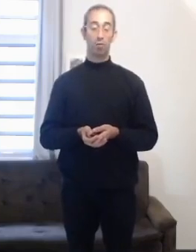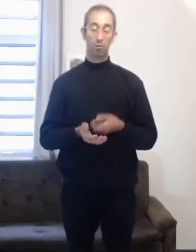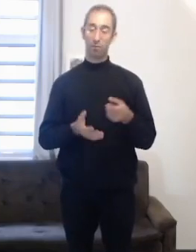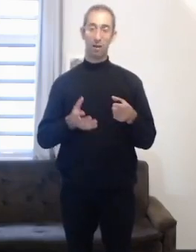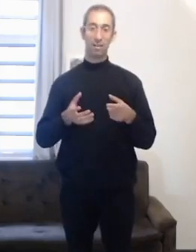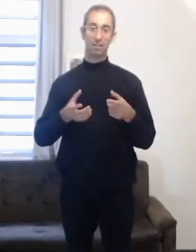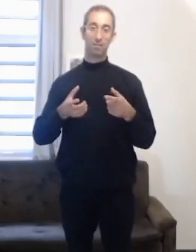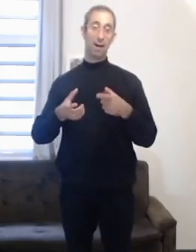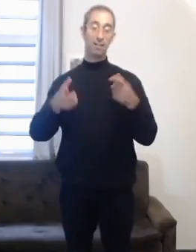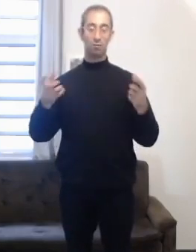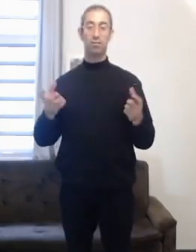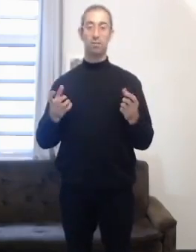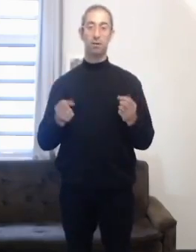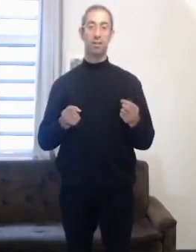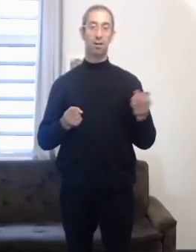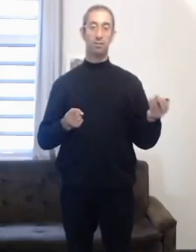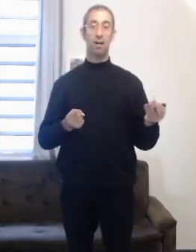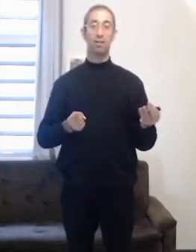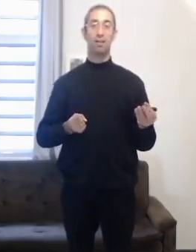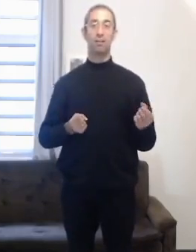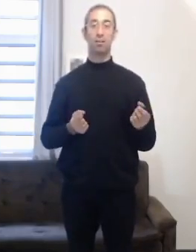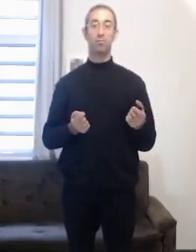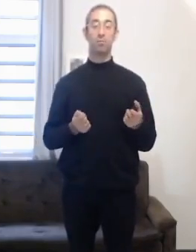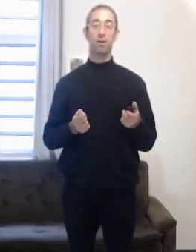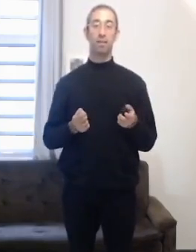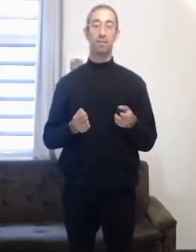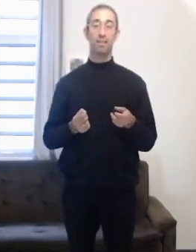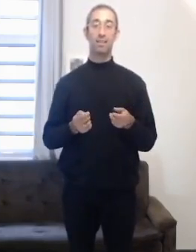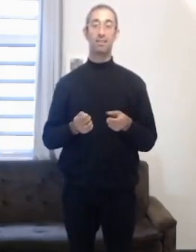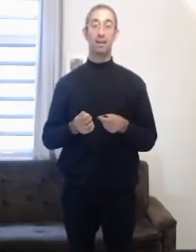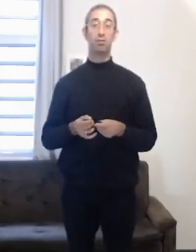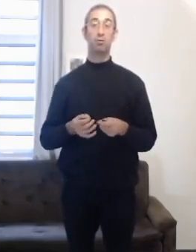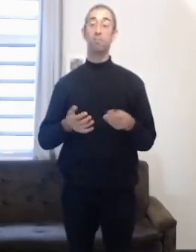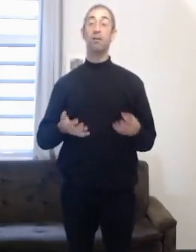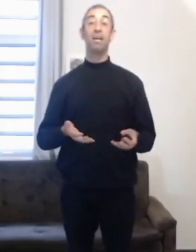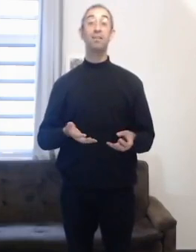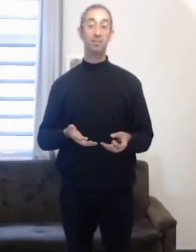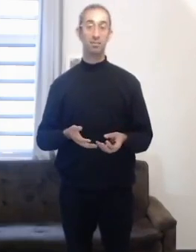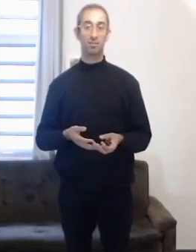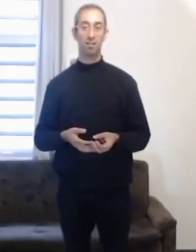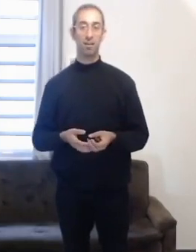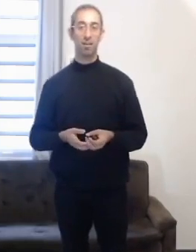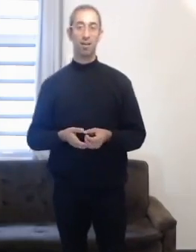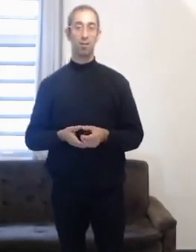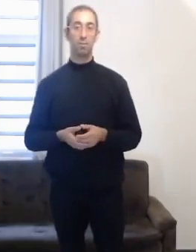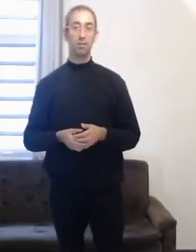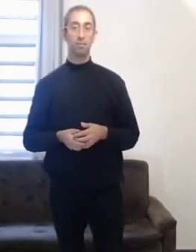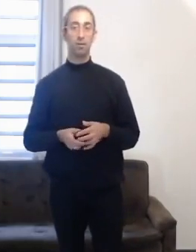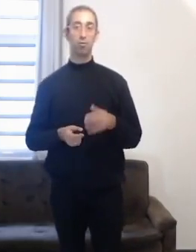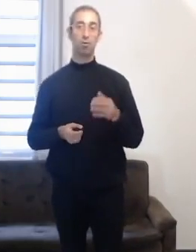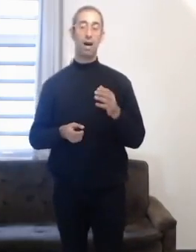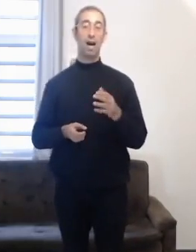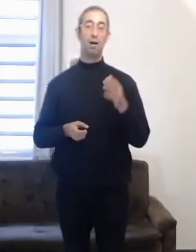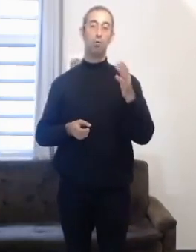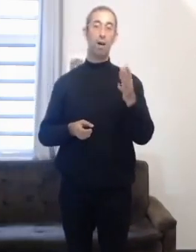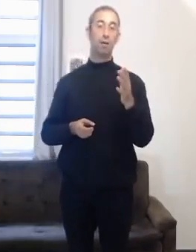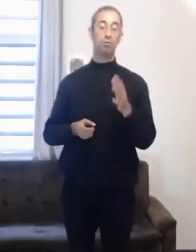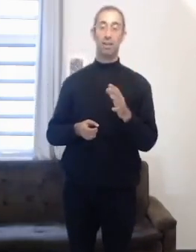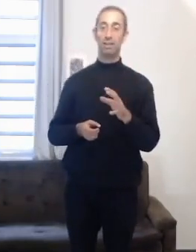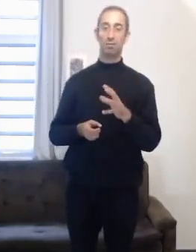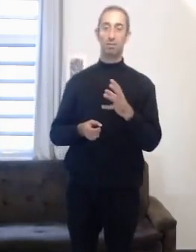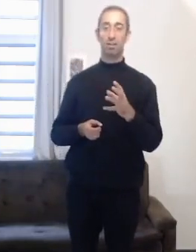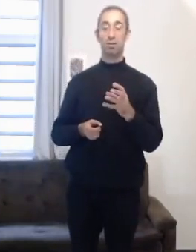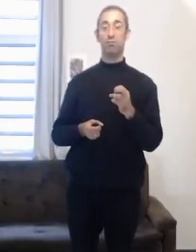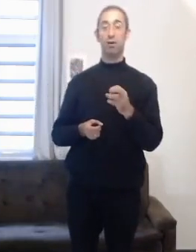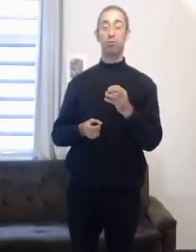aí, como eu falei das várias coisas que podem causar, né? Então, tem essa ideia das causas componentes. Então, por exemplo, tanto o A, o